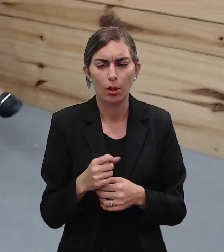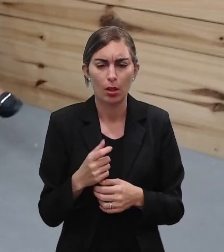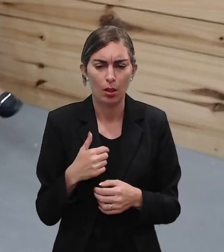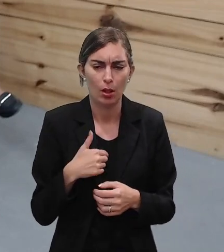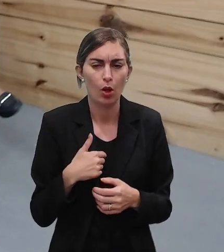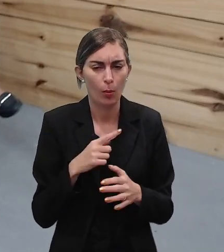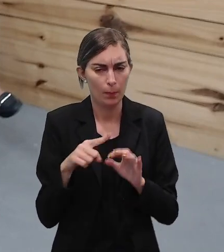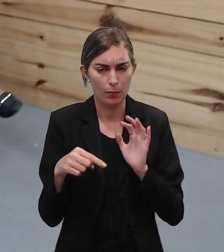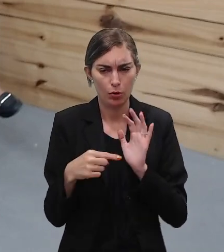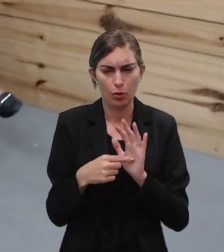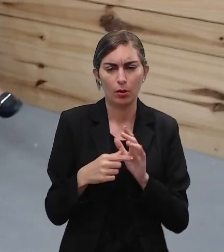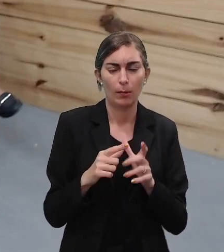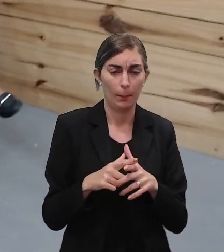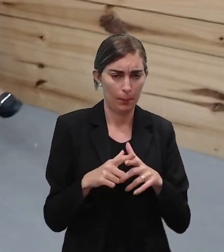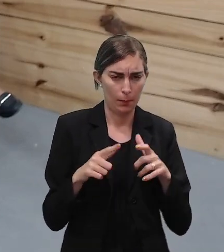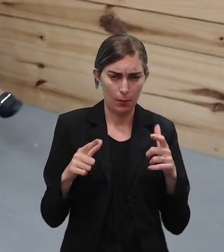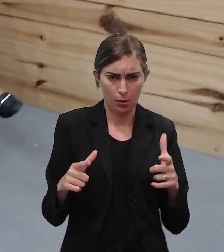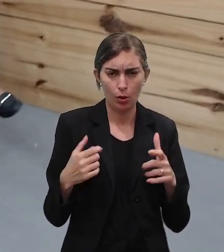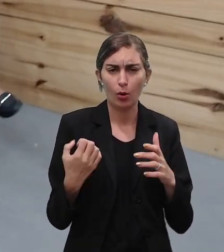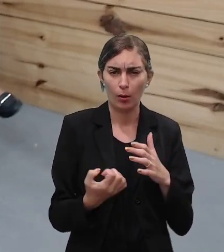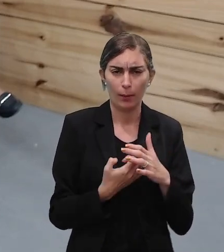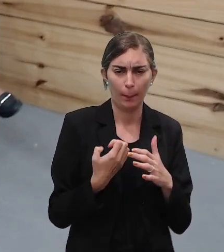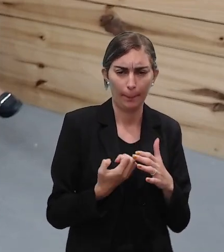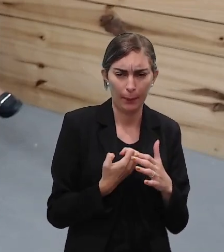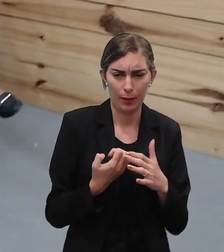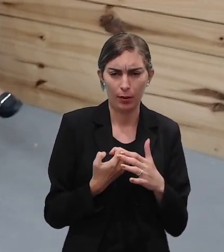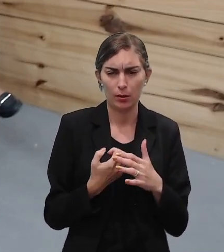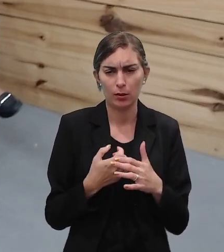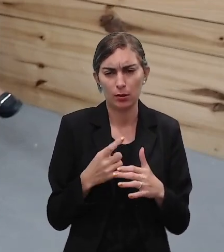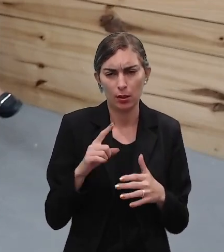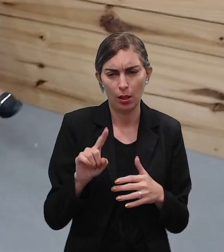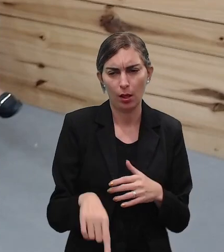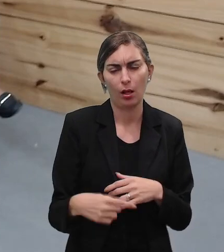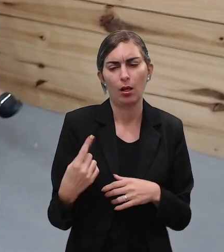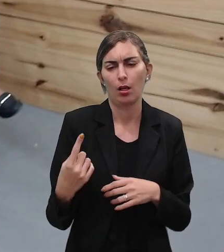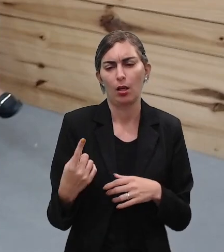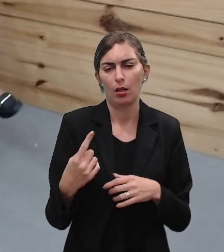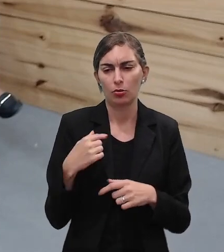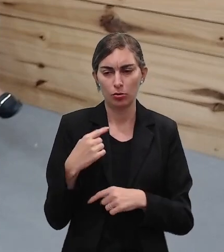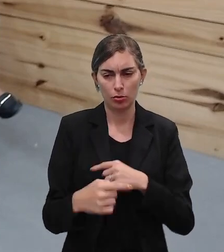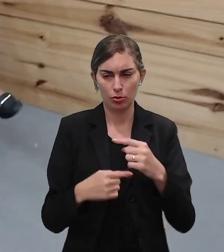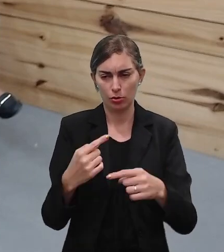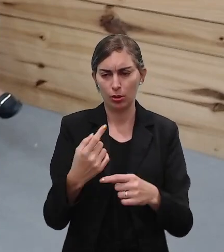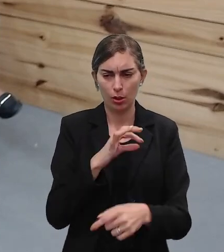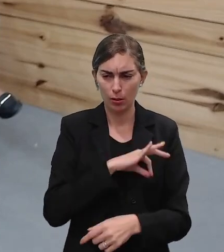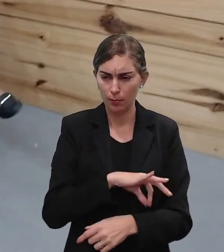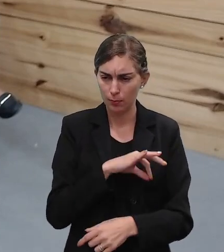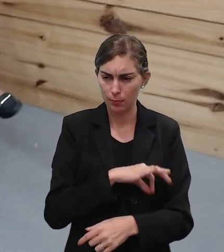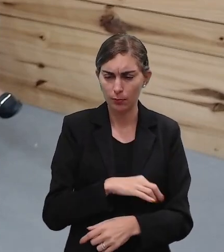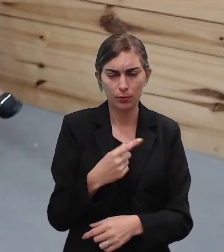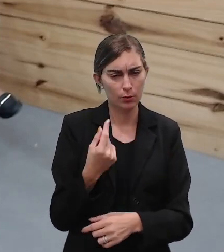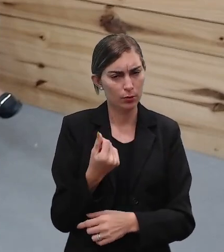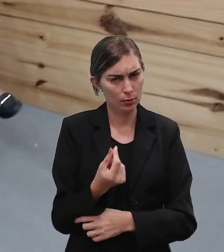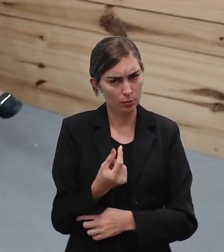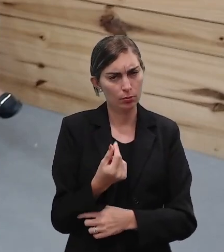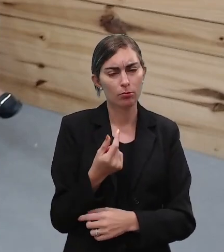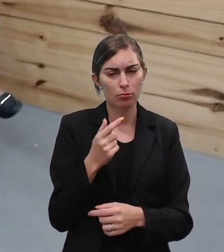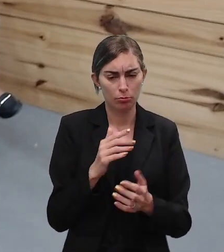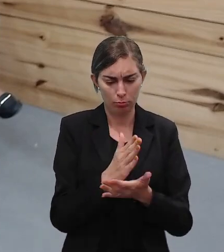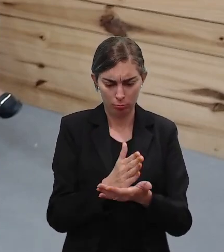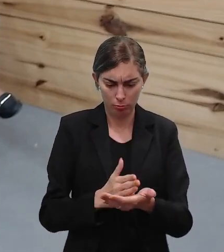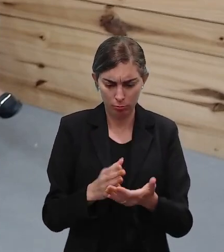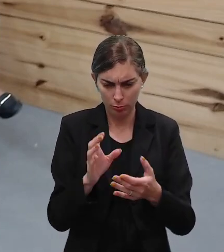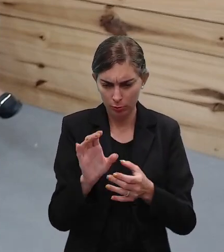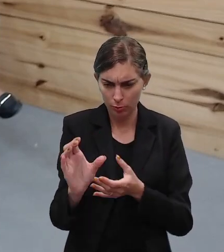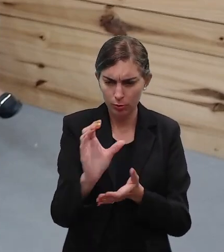O objetivo maior de uma empresa é gerar renda e